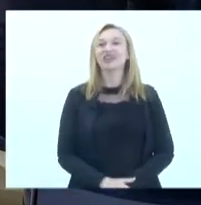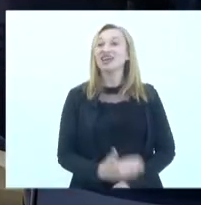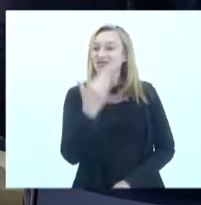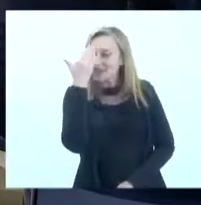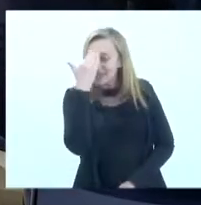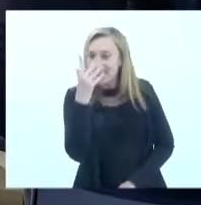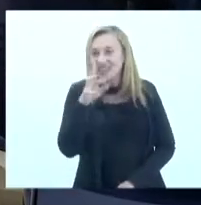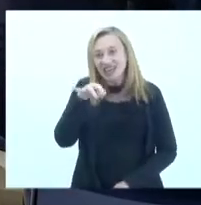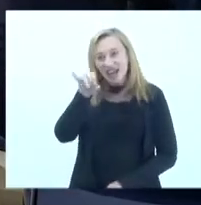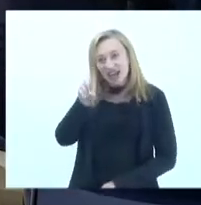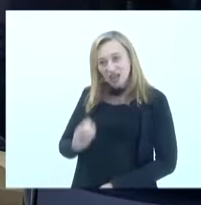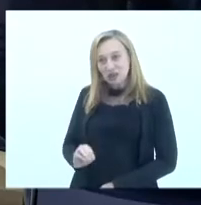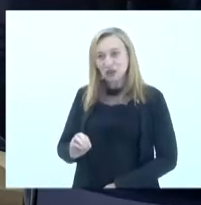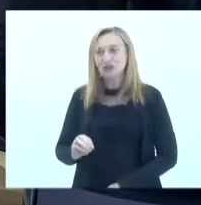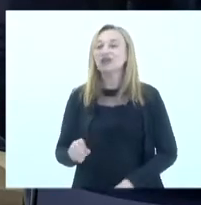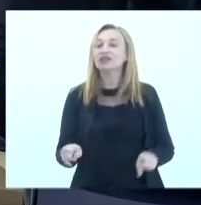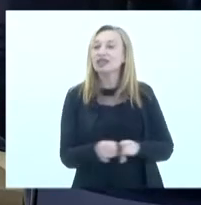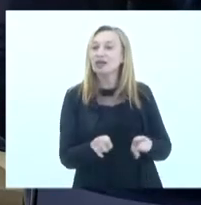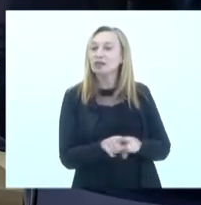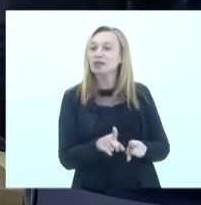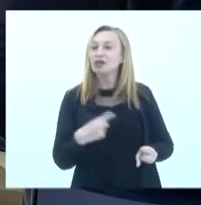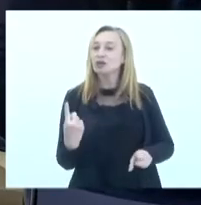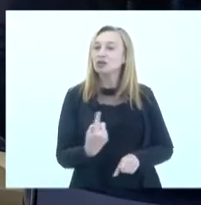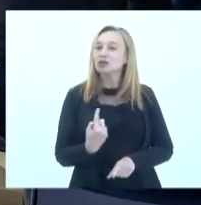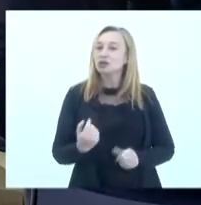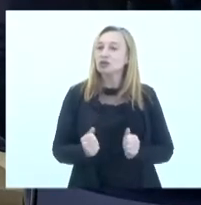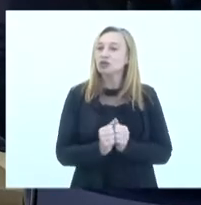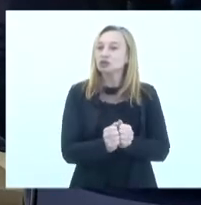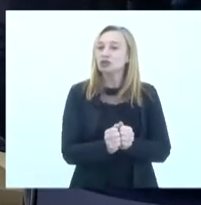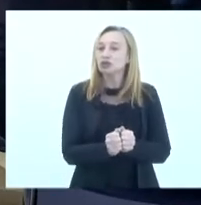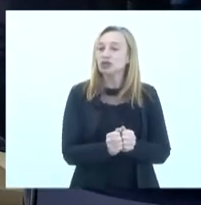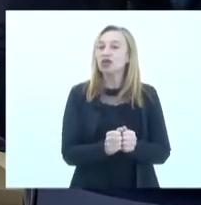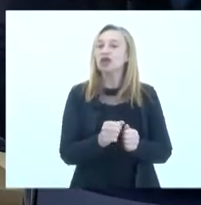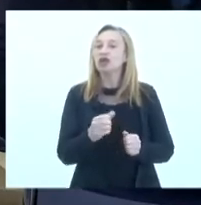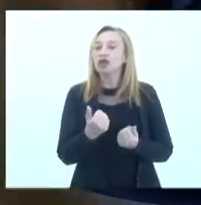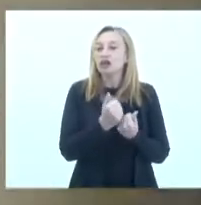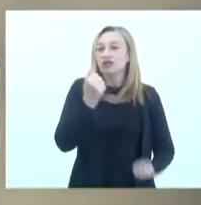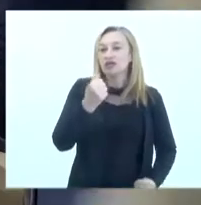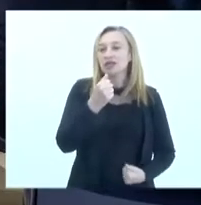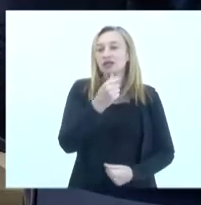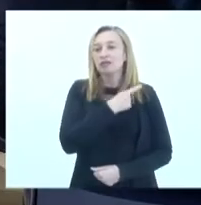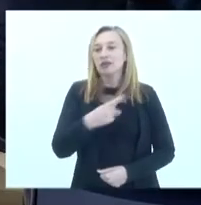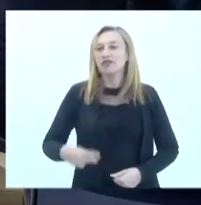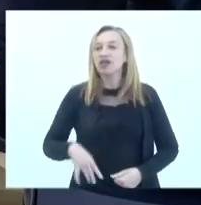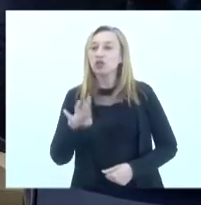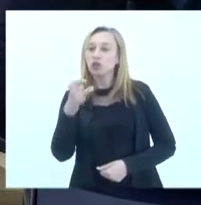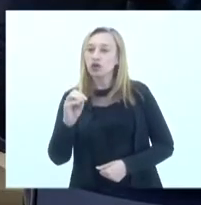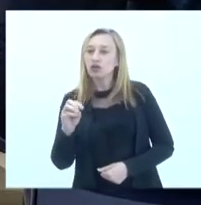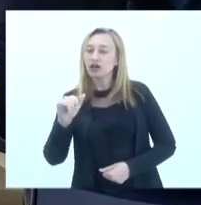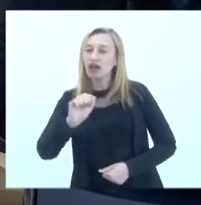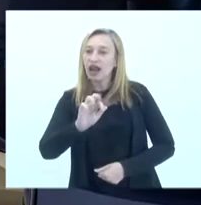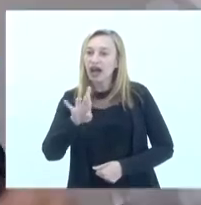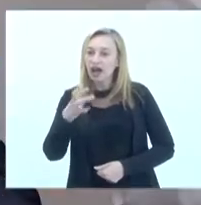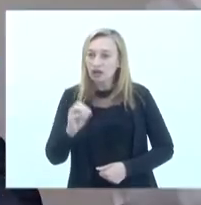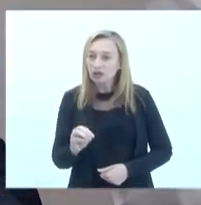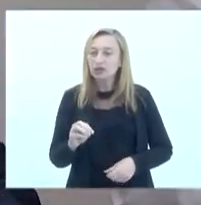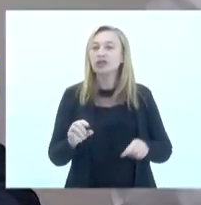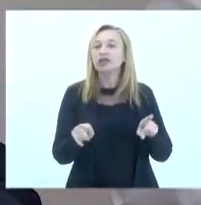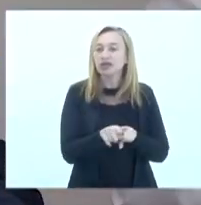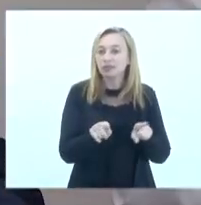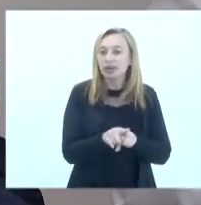Obrigado, Ricardo Lodes. Estão conosco também Babton, vice-prefeito de Rio Claro, vereador de Barra Mansa,